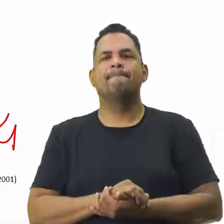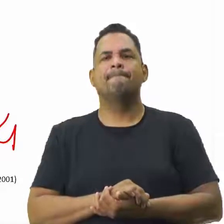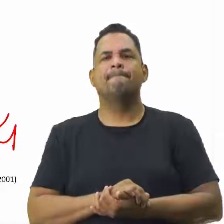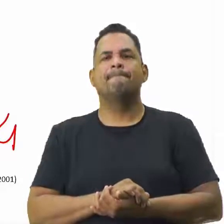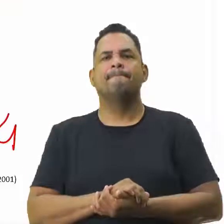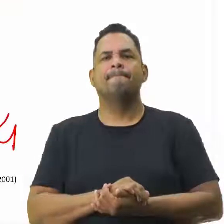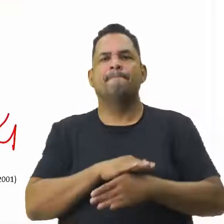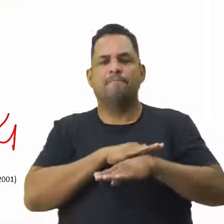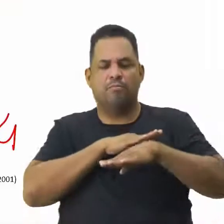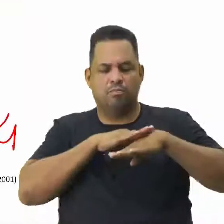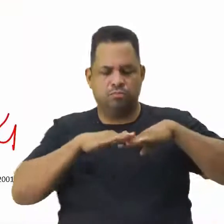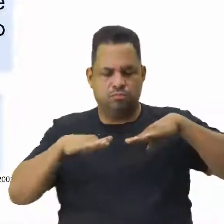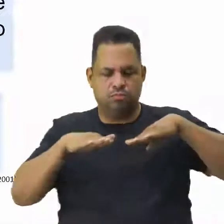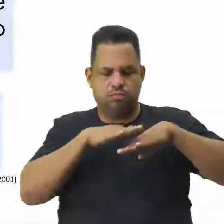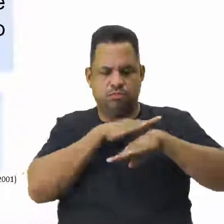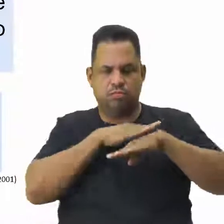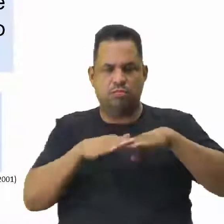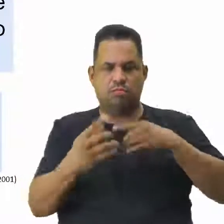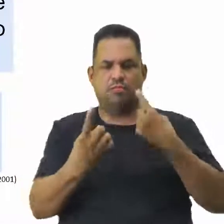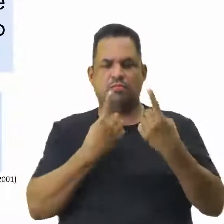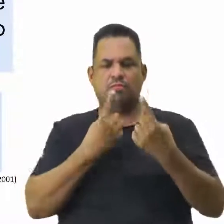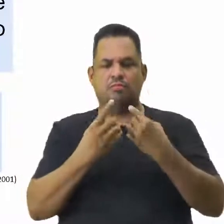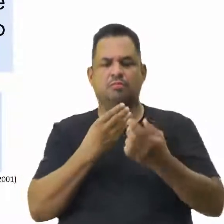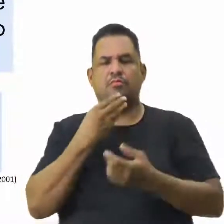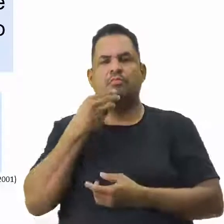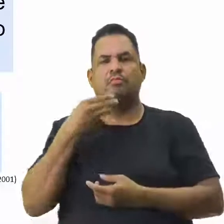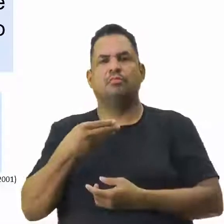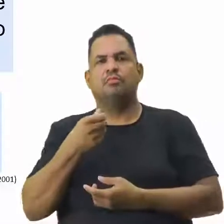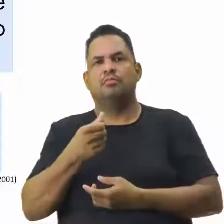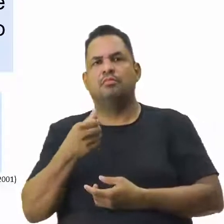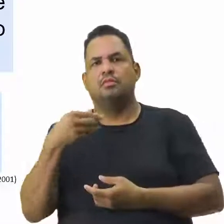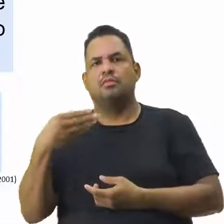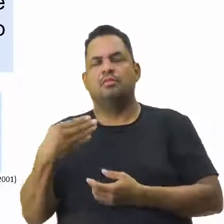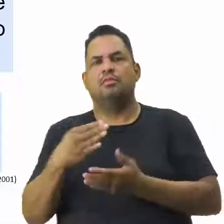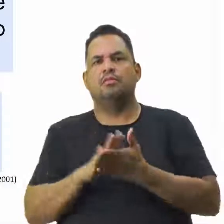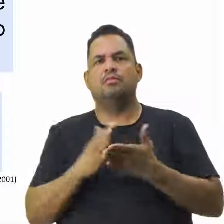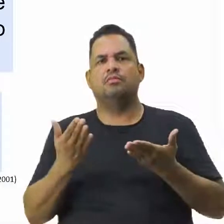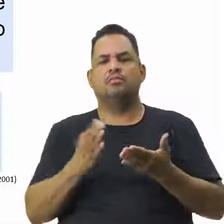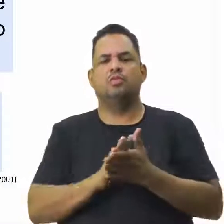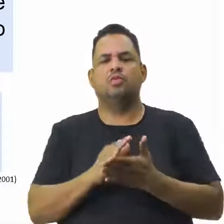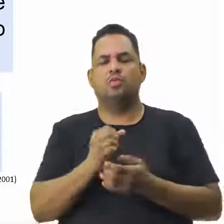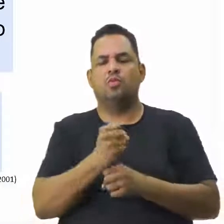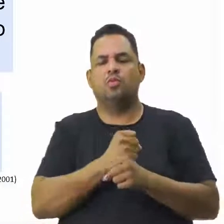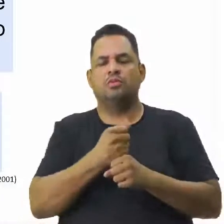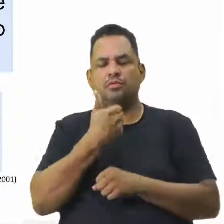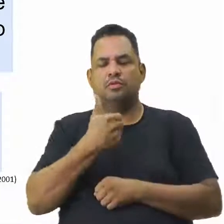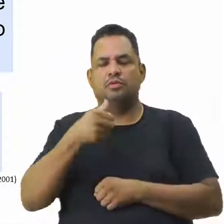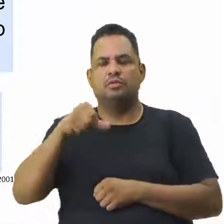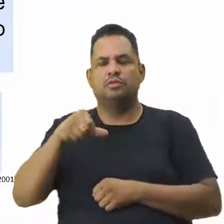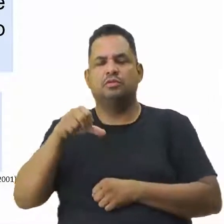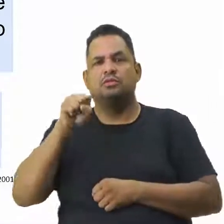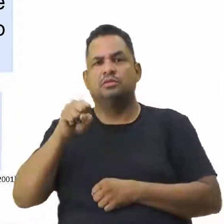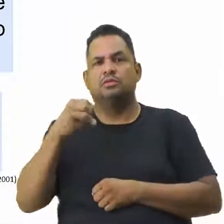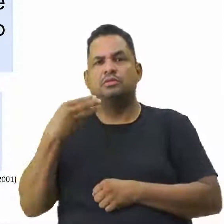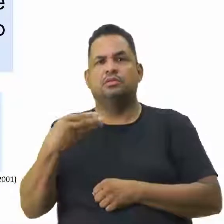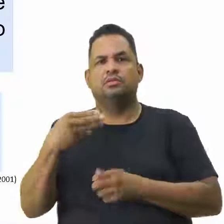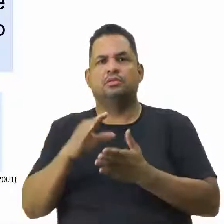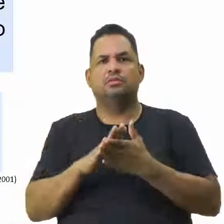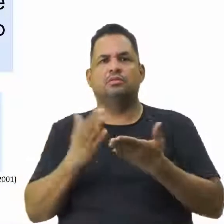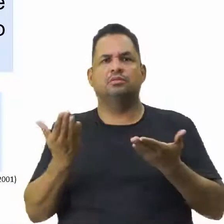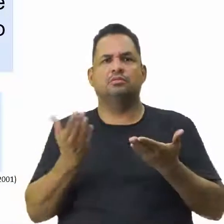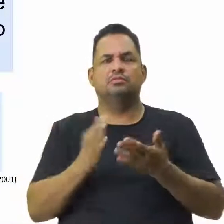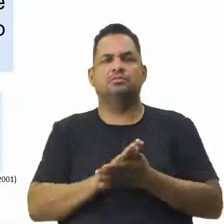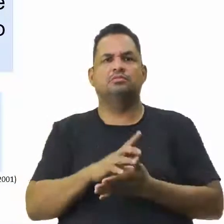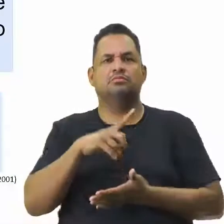da BR-364, tá? Só em 1983. Com isso, nós vamos